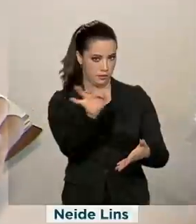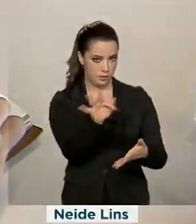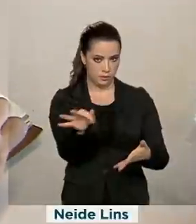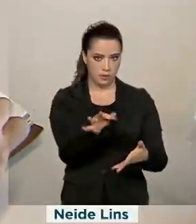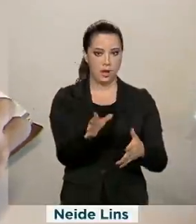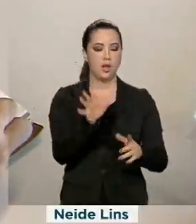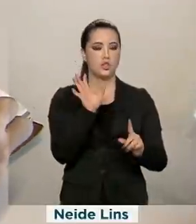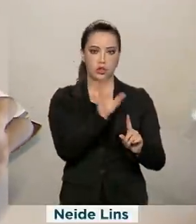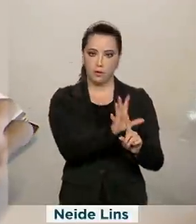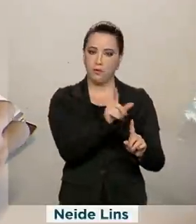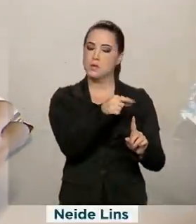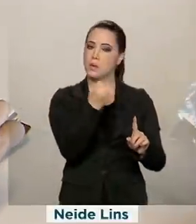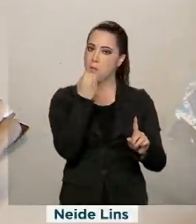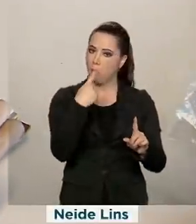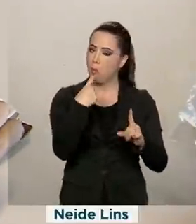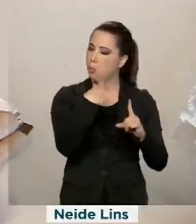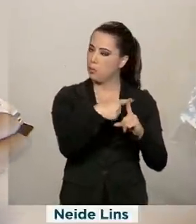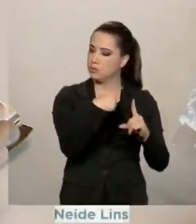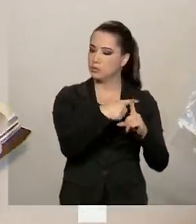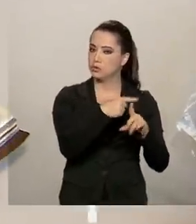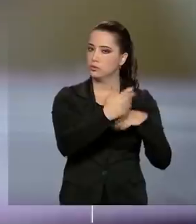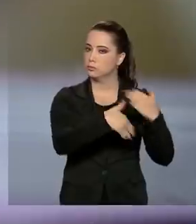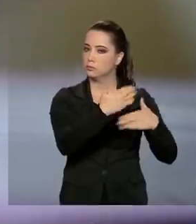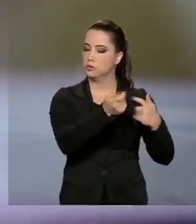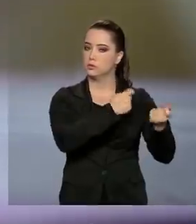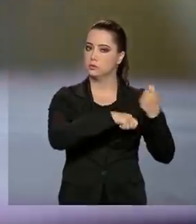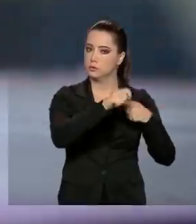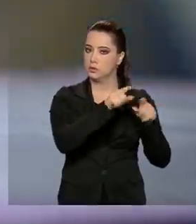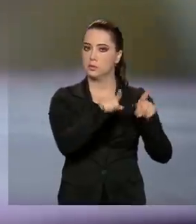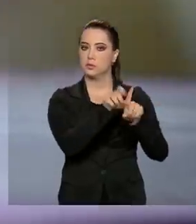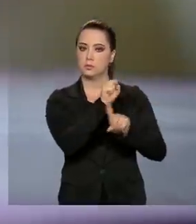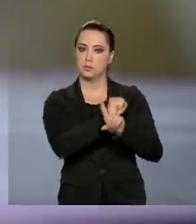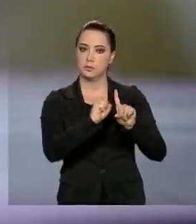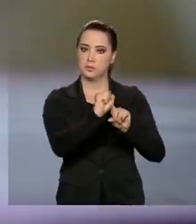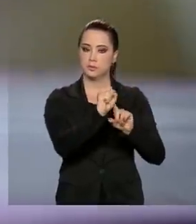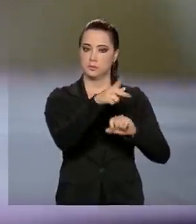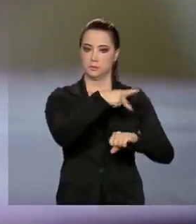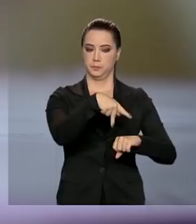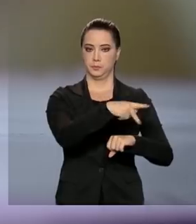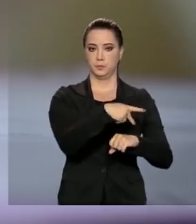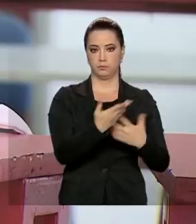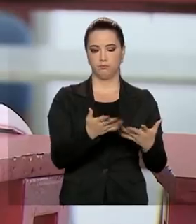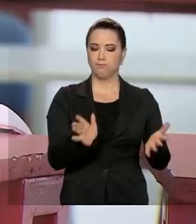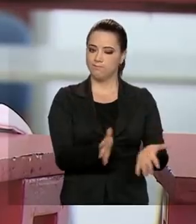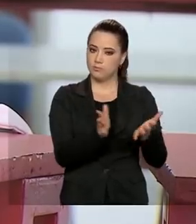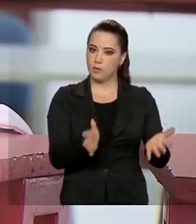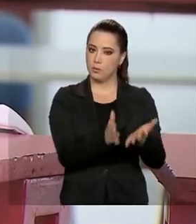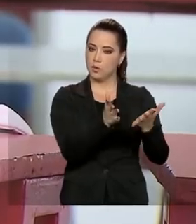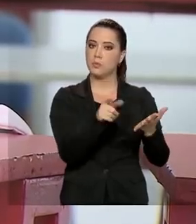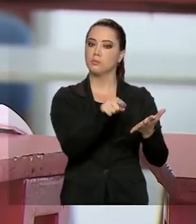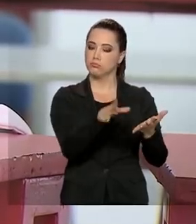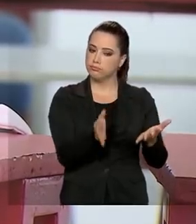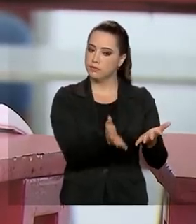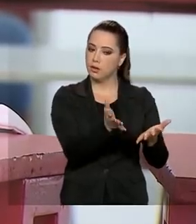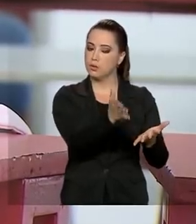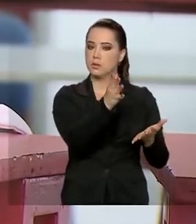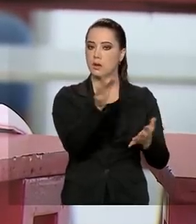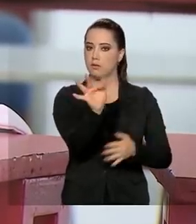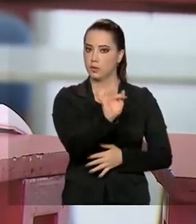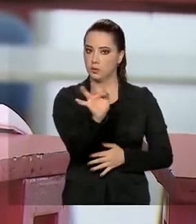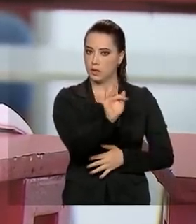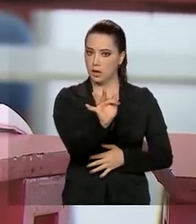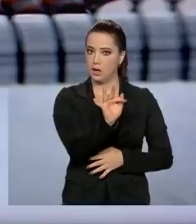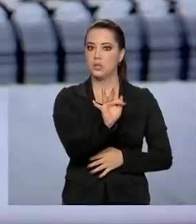gera impactos positivos para o desenvolvimento econômico e social do país. Proporcionar este nível de ensino a uma